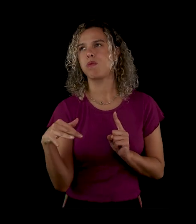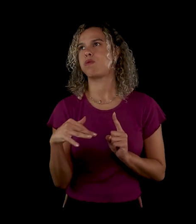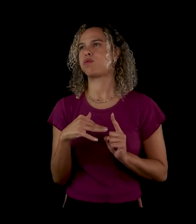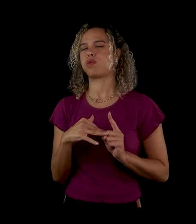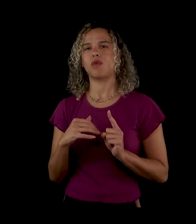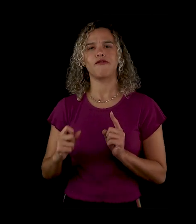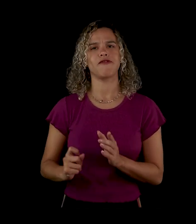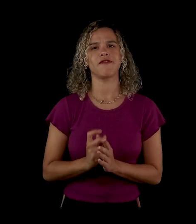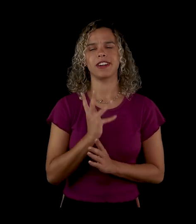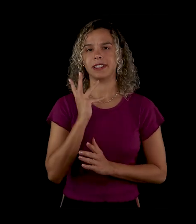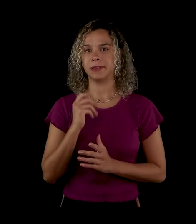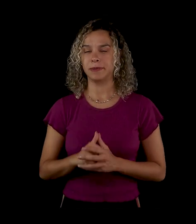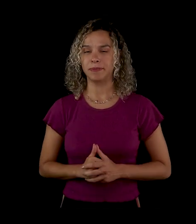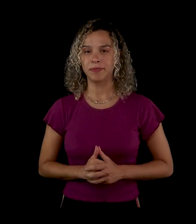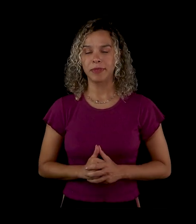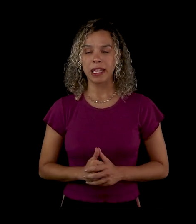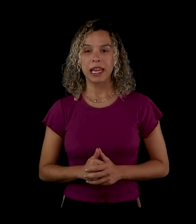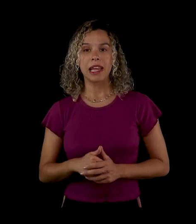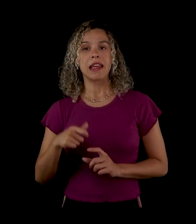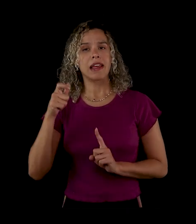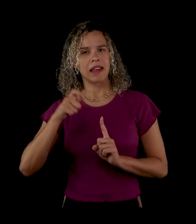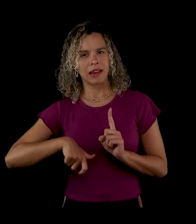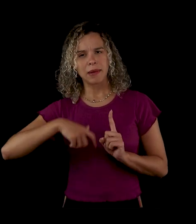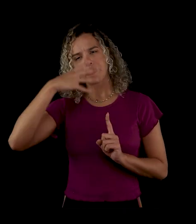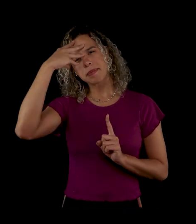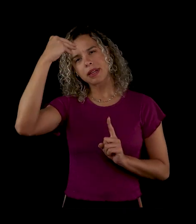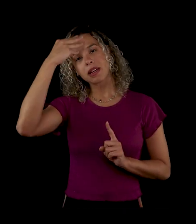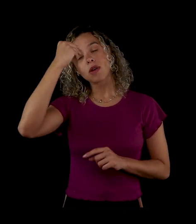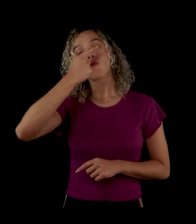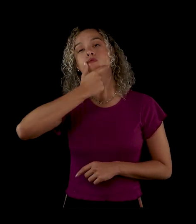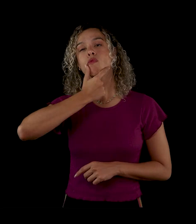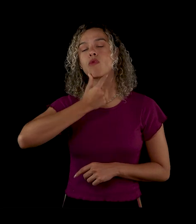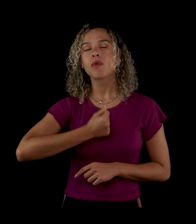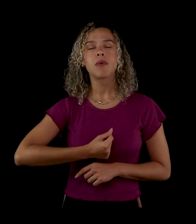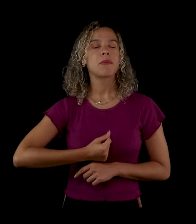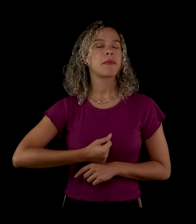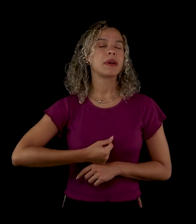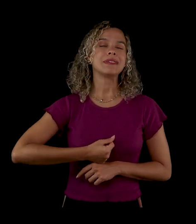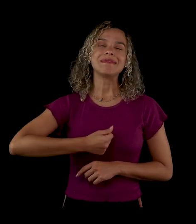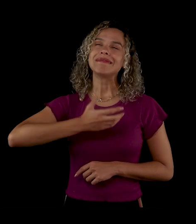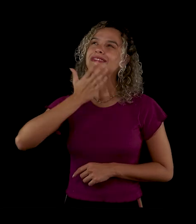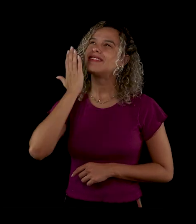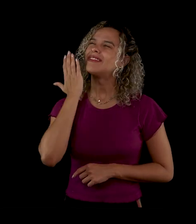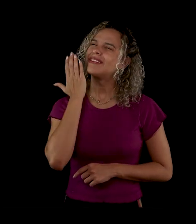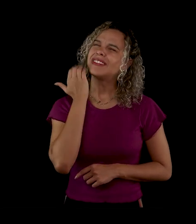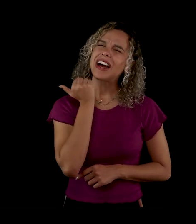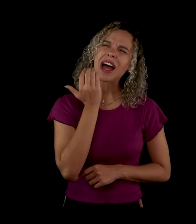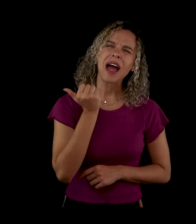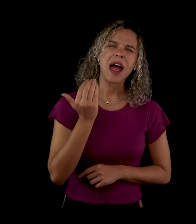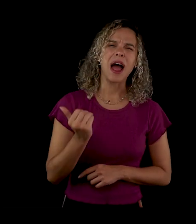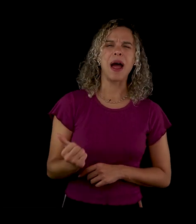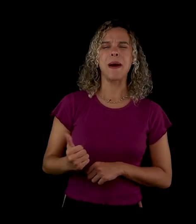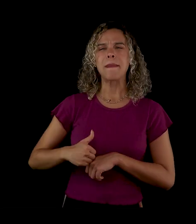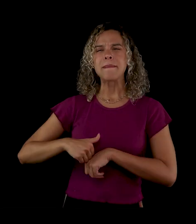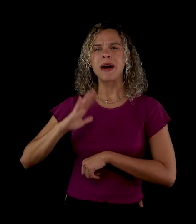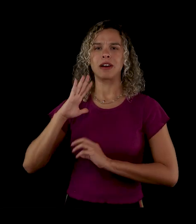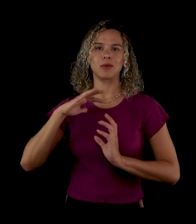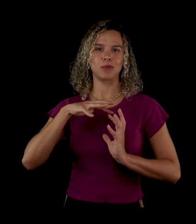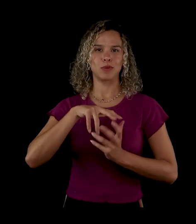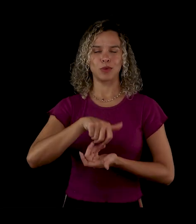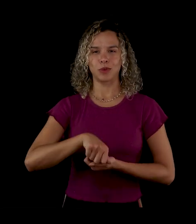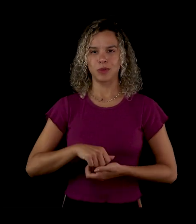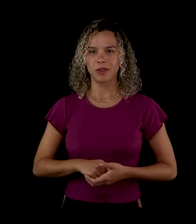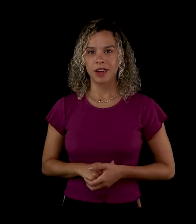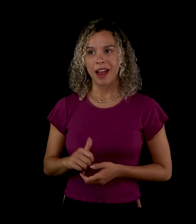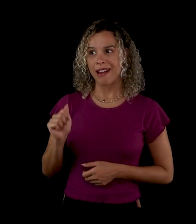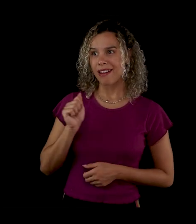reconhecido tacitamente. Ele foi também o homem mais conhecido no planeta